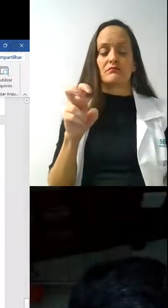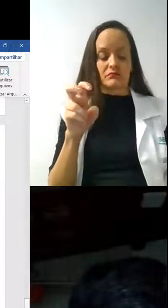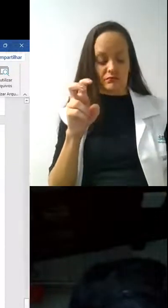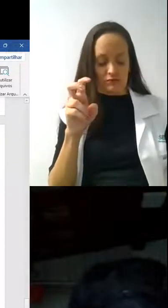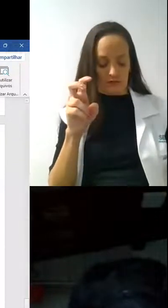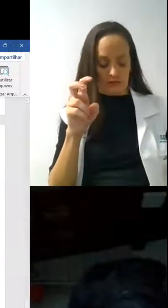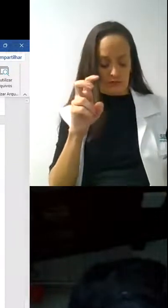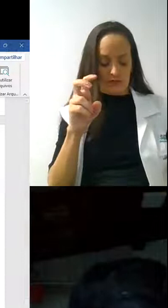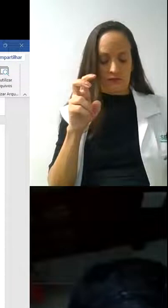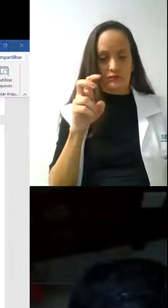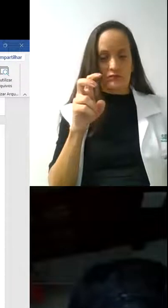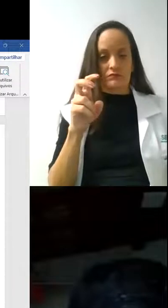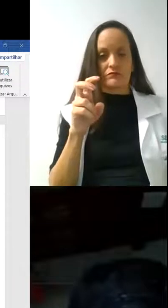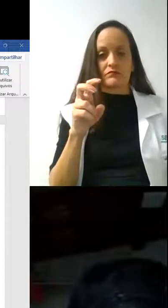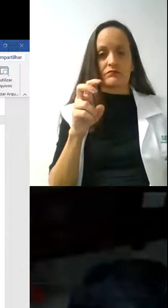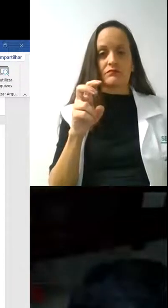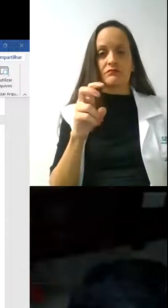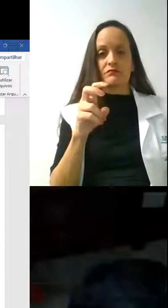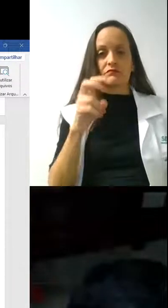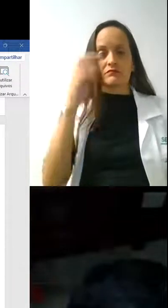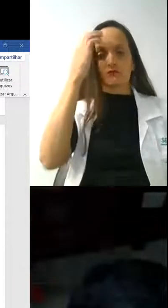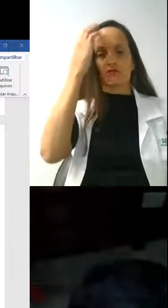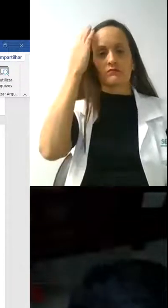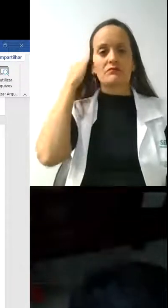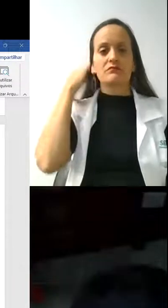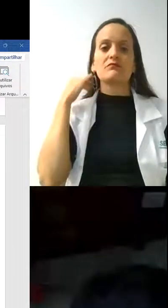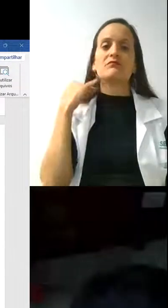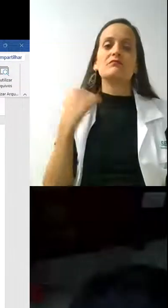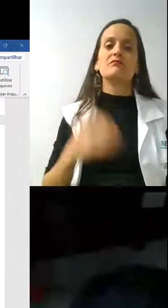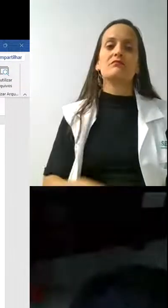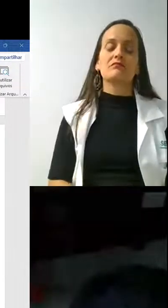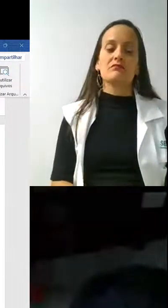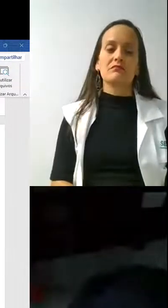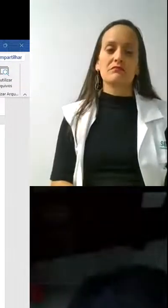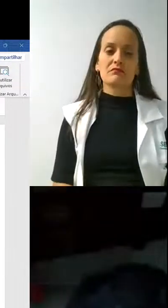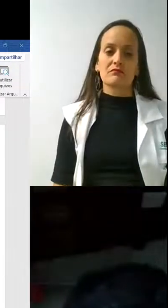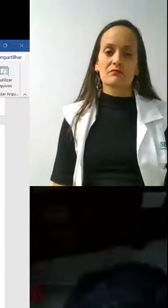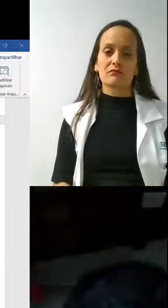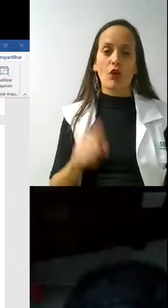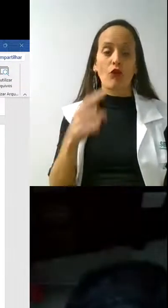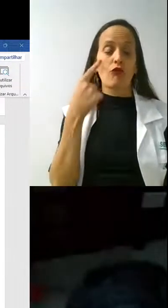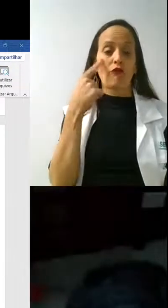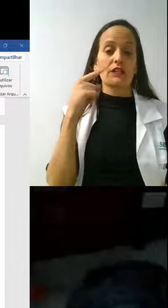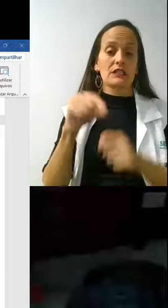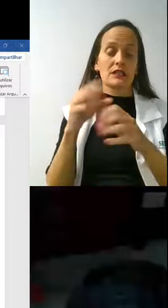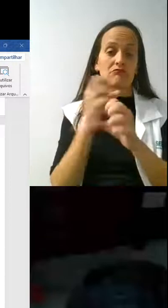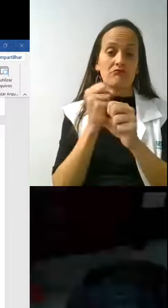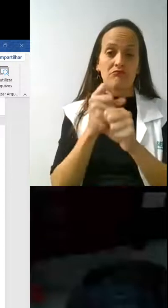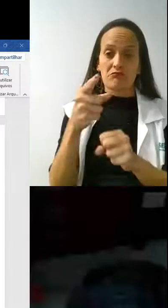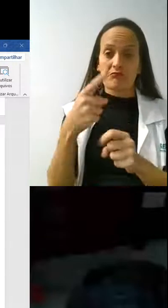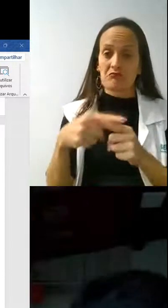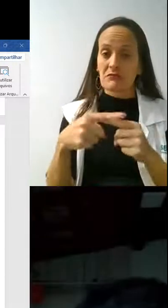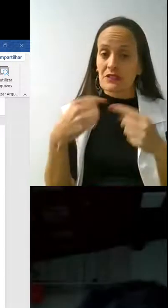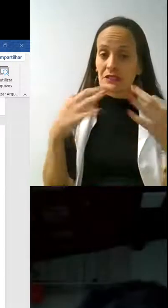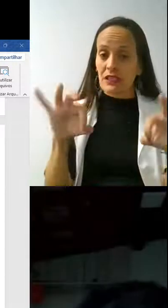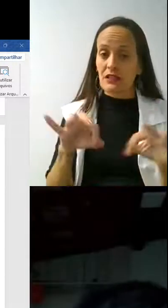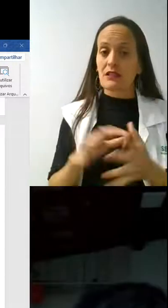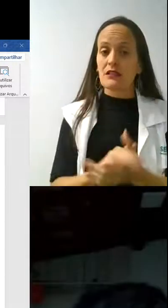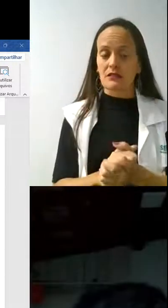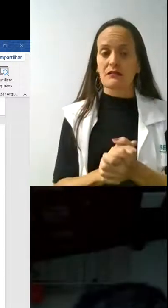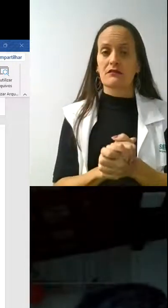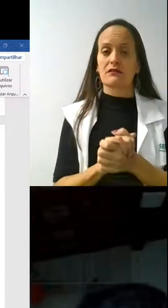milímetros, né? Fazer essa aqui porque aparece um zero ali, às vezes confunde, né? 1,05 vezes 1.000 para